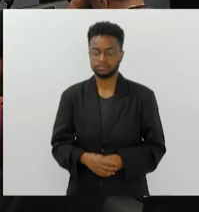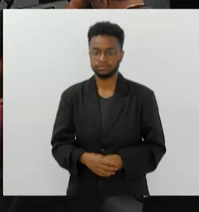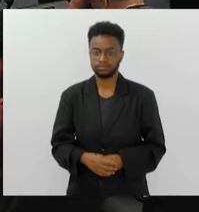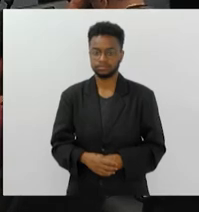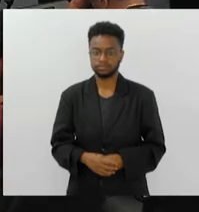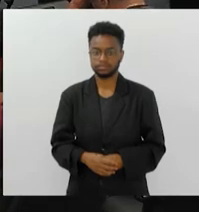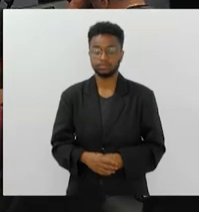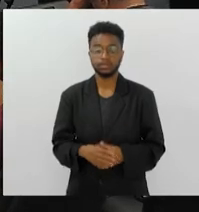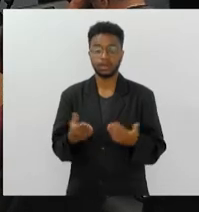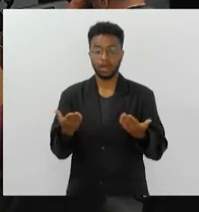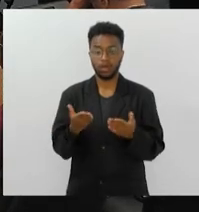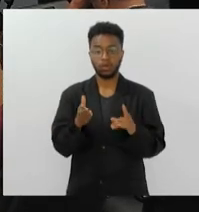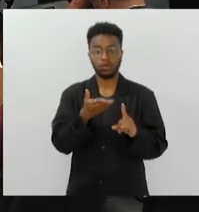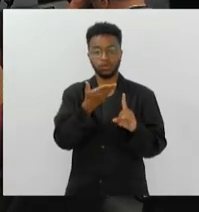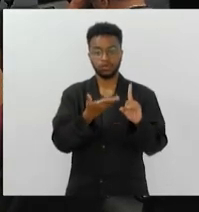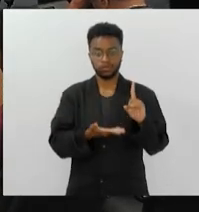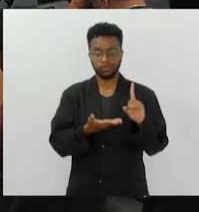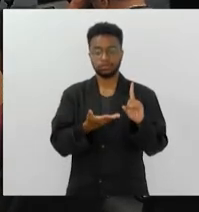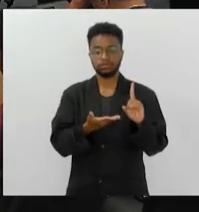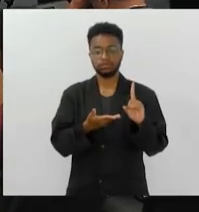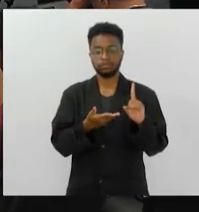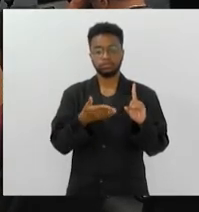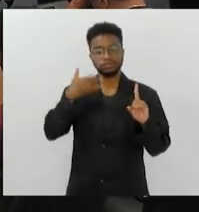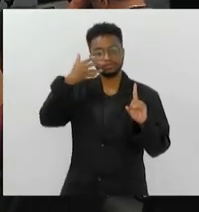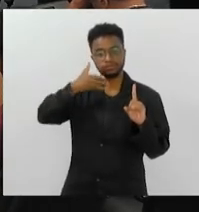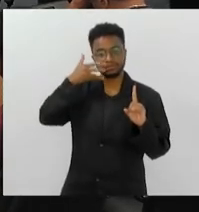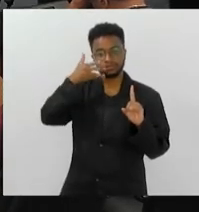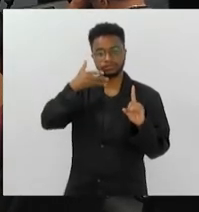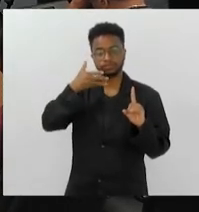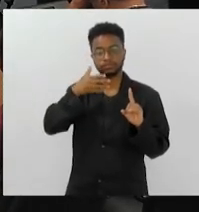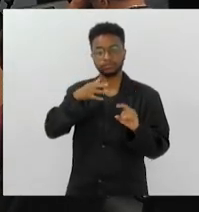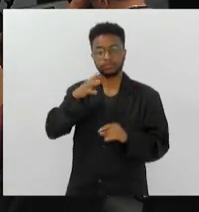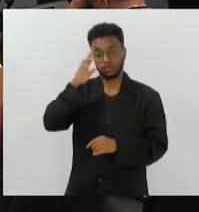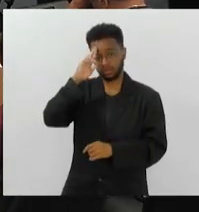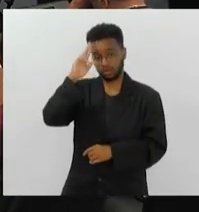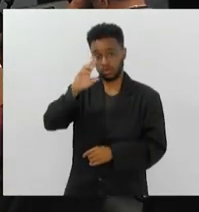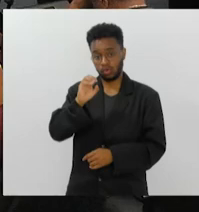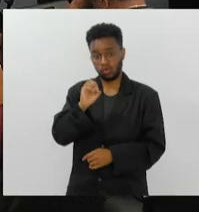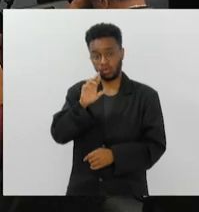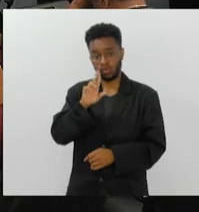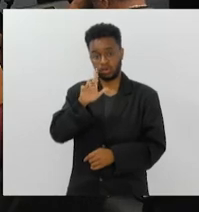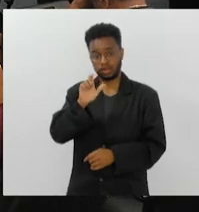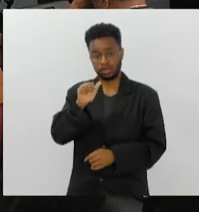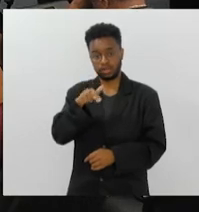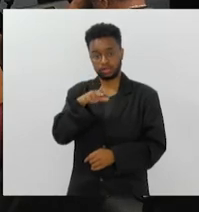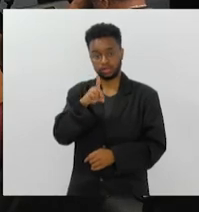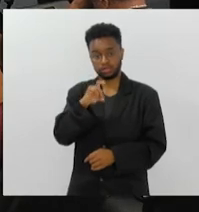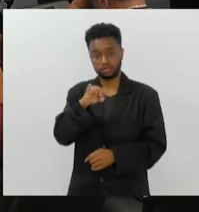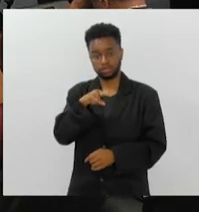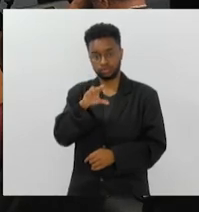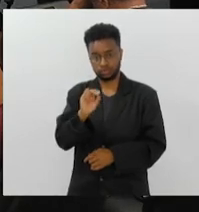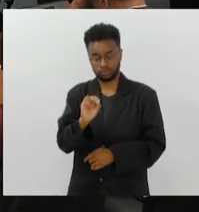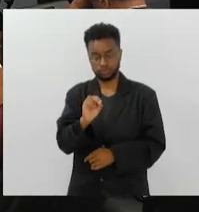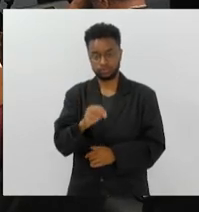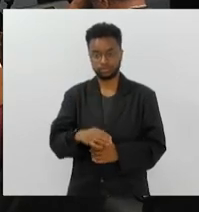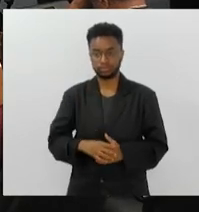Com a palavra, o nosso homenageado, senhor Orlandino dos Santos.